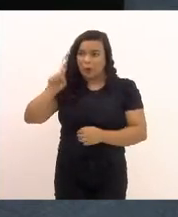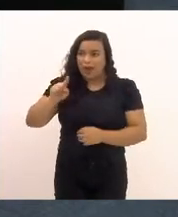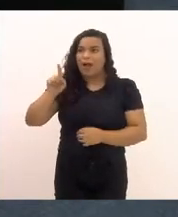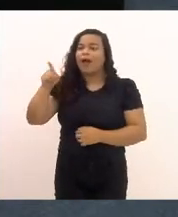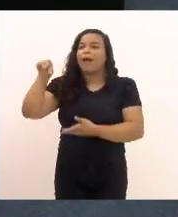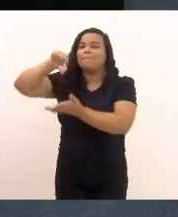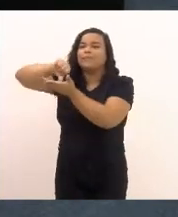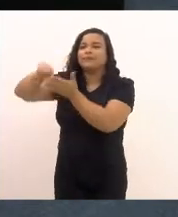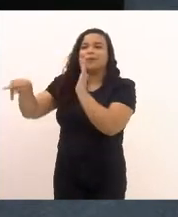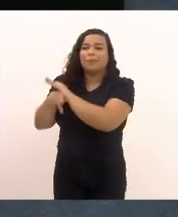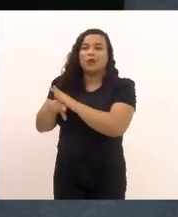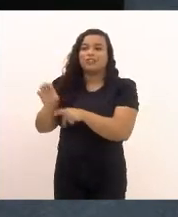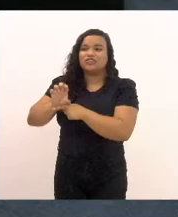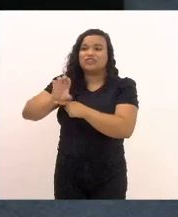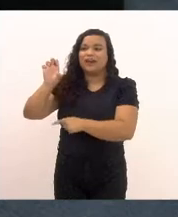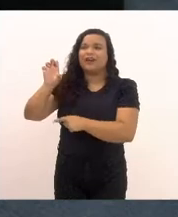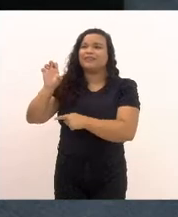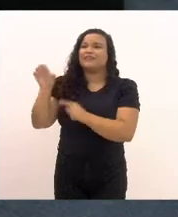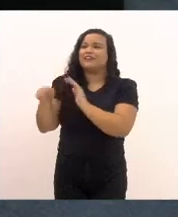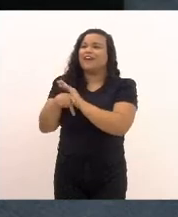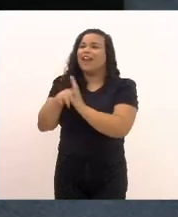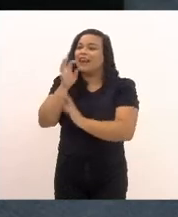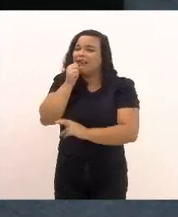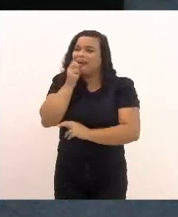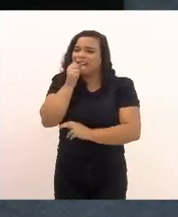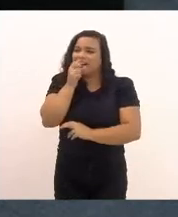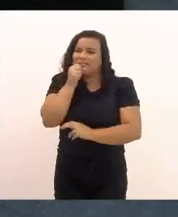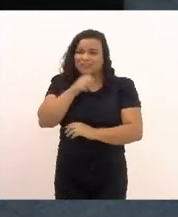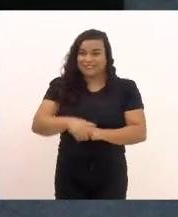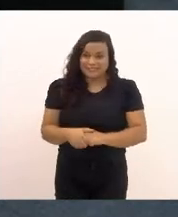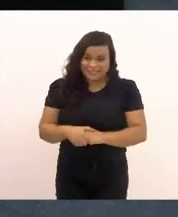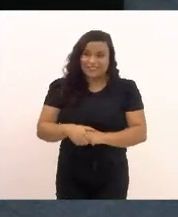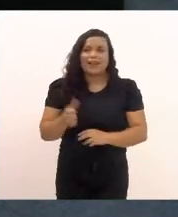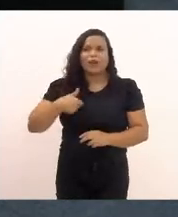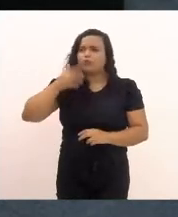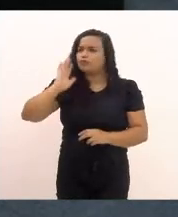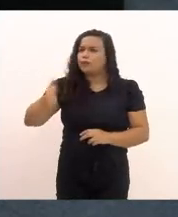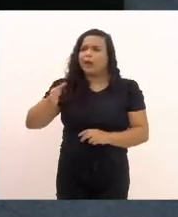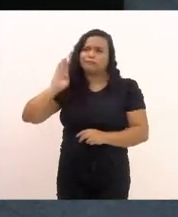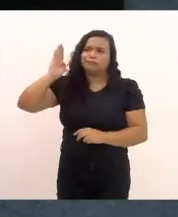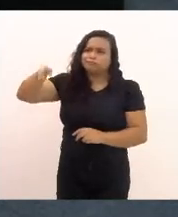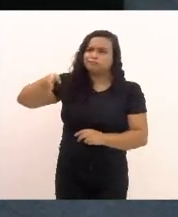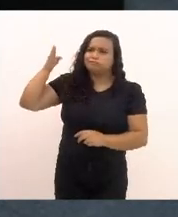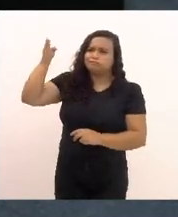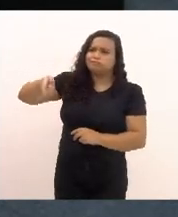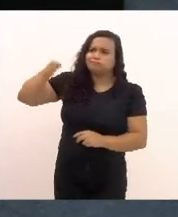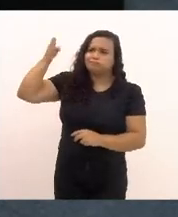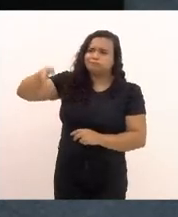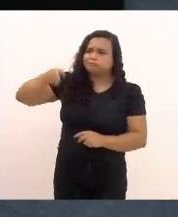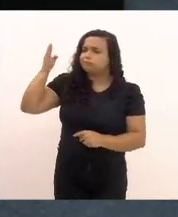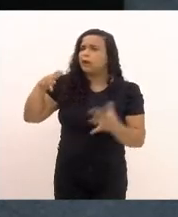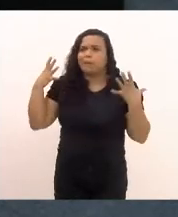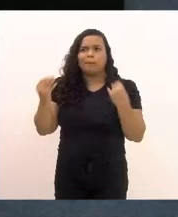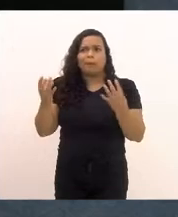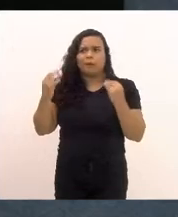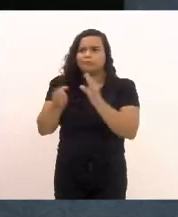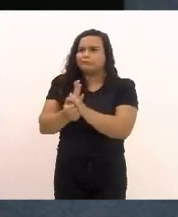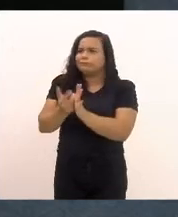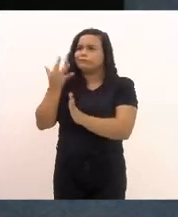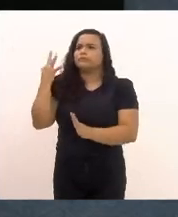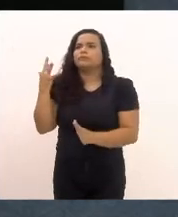Laranja. Realmente, eu fui diversas vezes visitar Tanguá, tive a oportunidade, não só